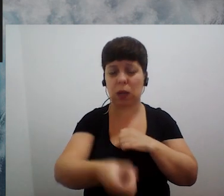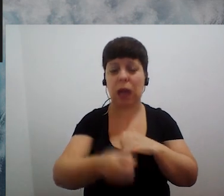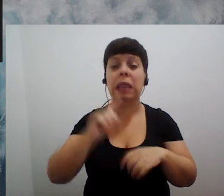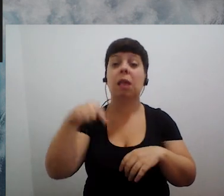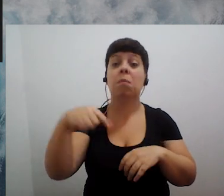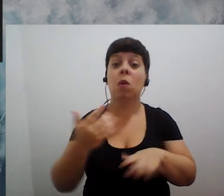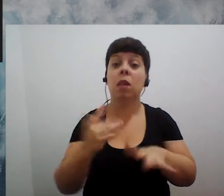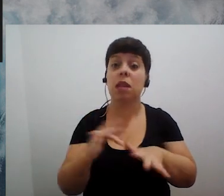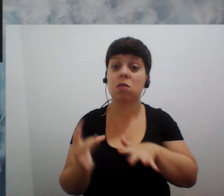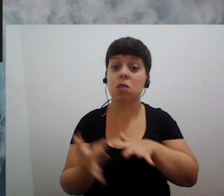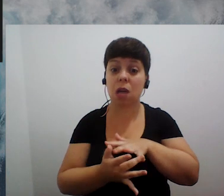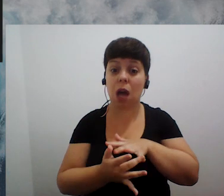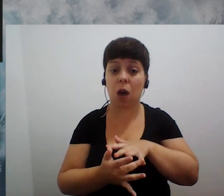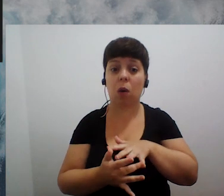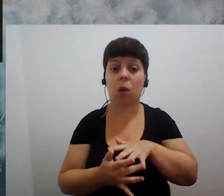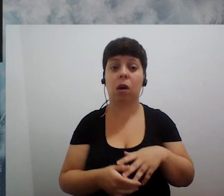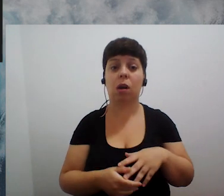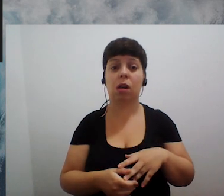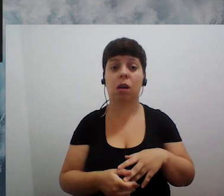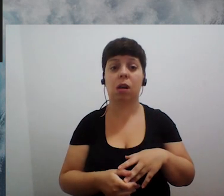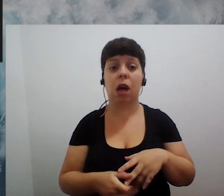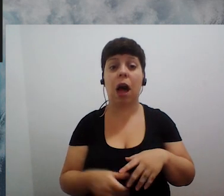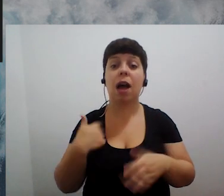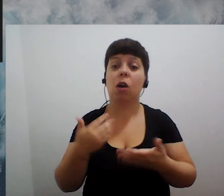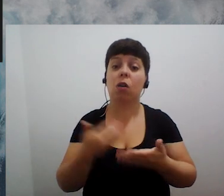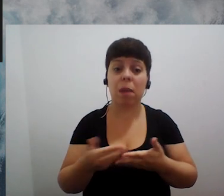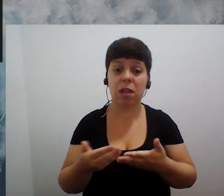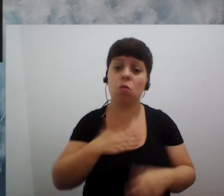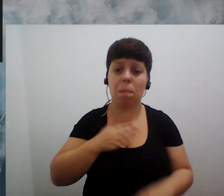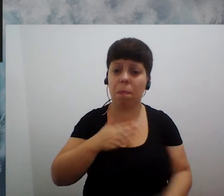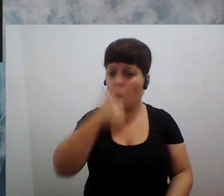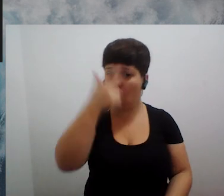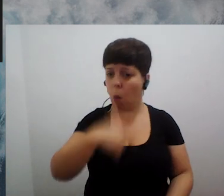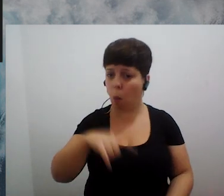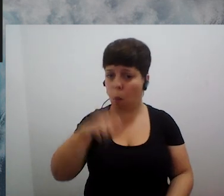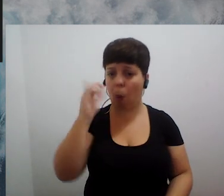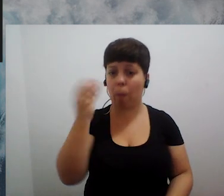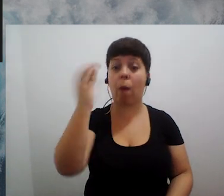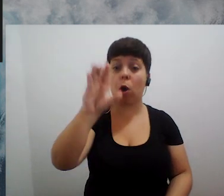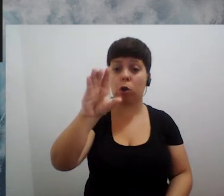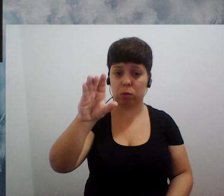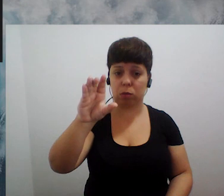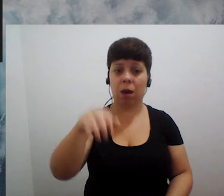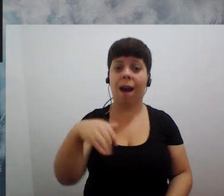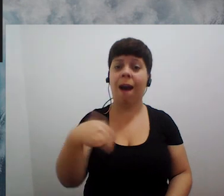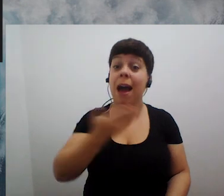veio a rede social, né? Aí eu comecei a postar foto no meu perfil. Aí um